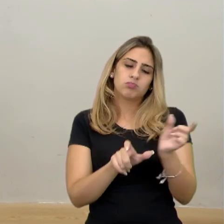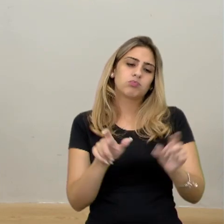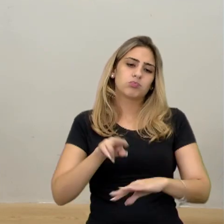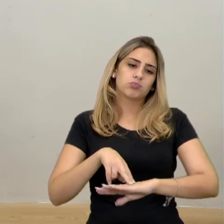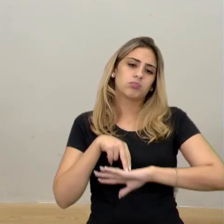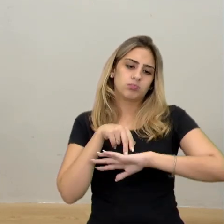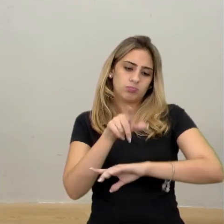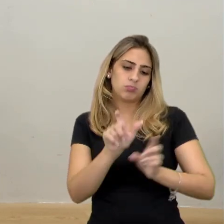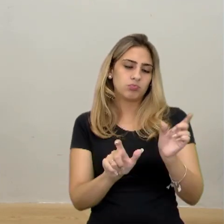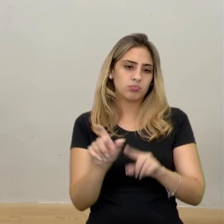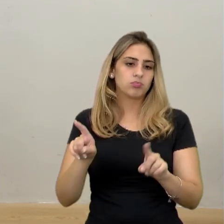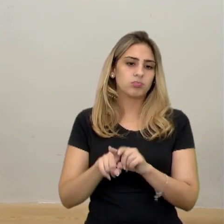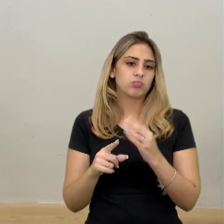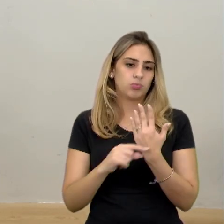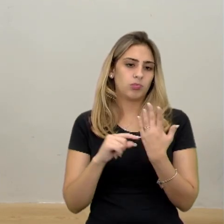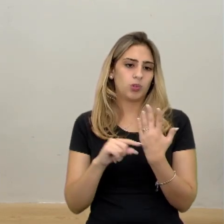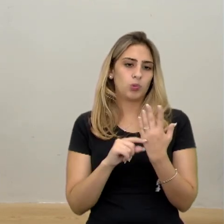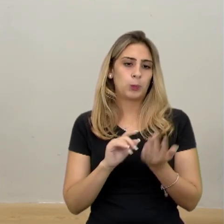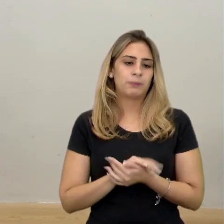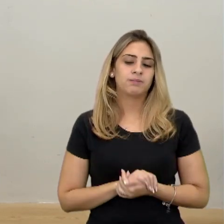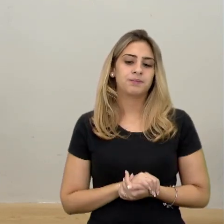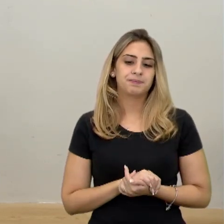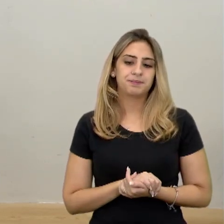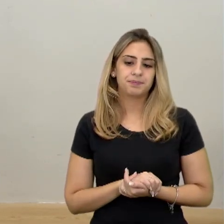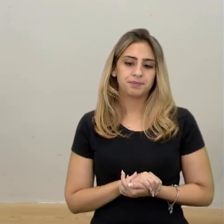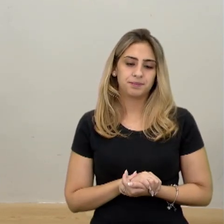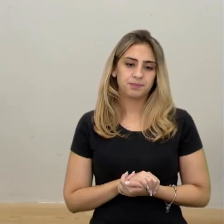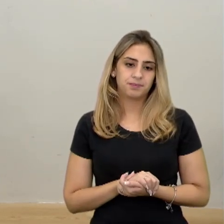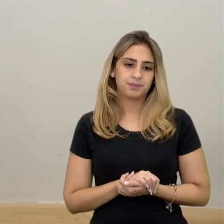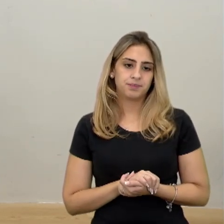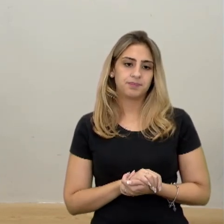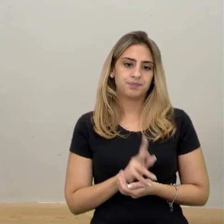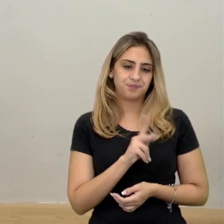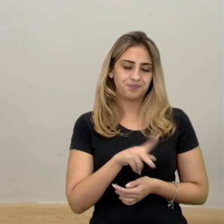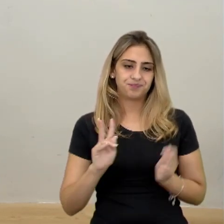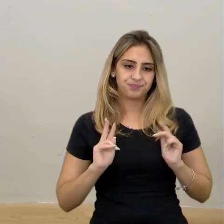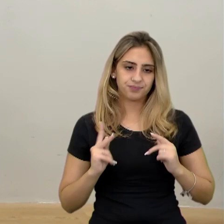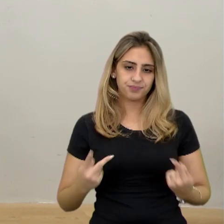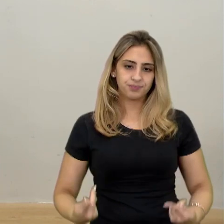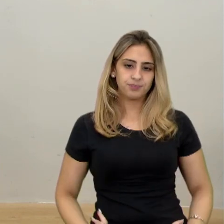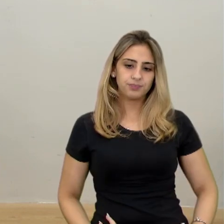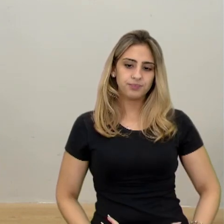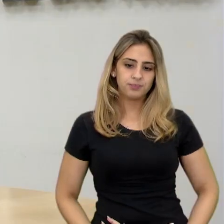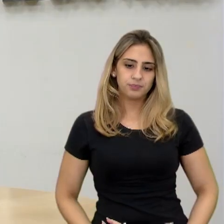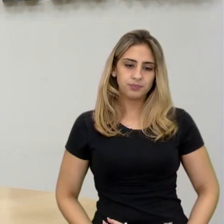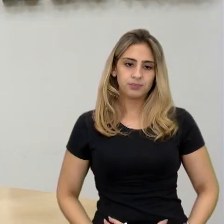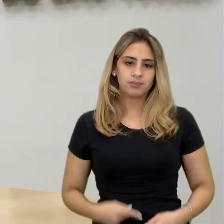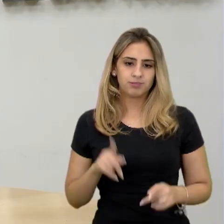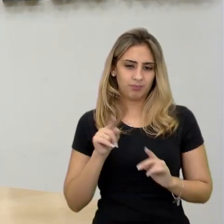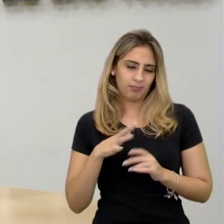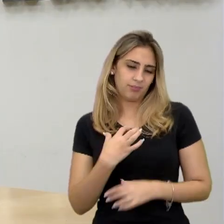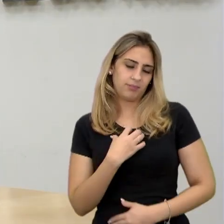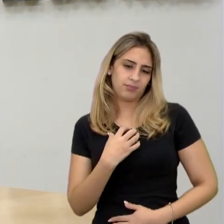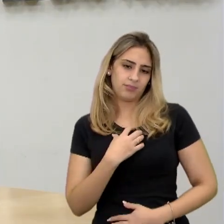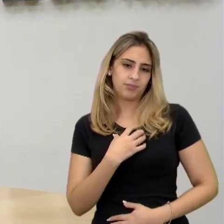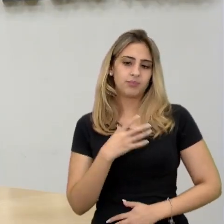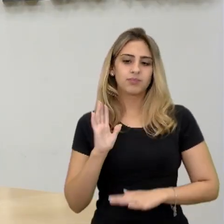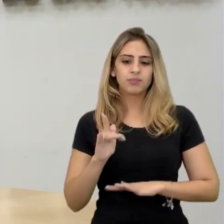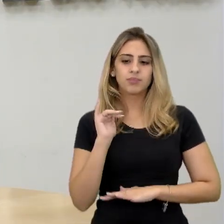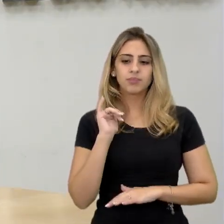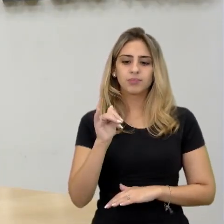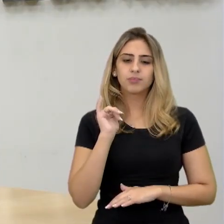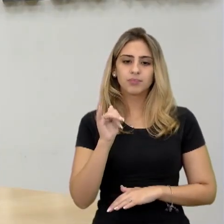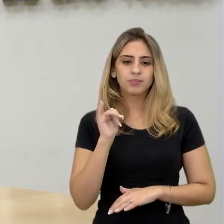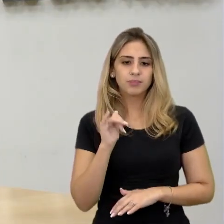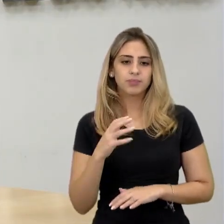autores. Isso. Né? A gente faz aula assim com 2 professores de humanas. Tá, aí já quer contar tudo. Então, a gente já quer contar